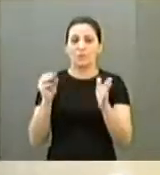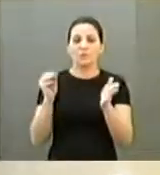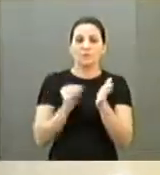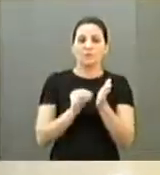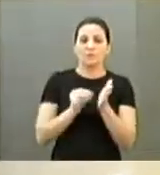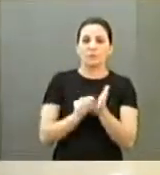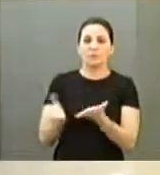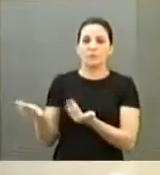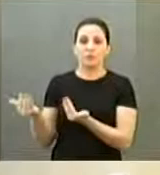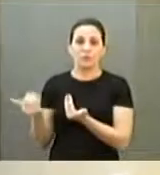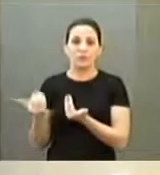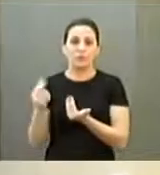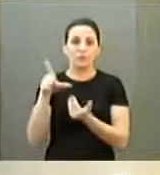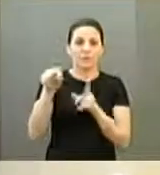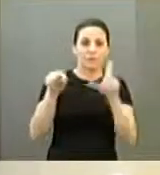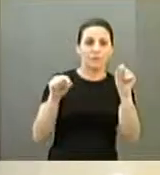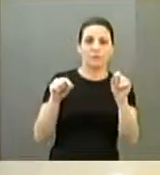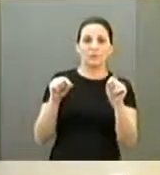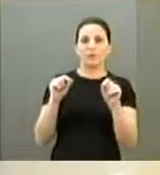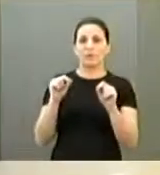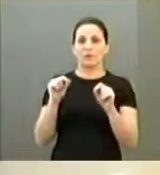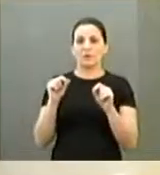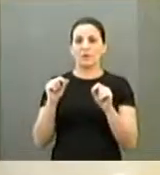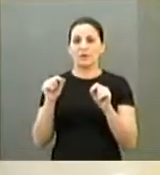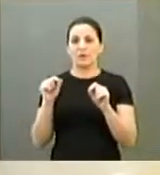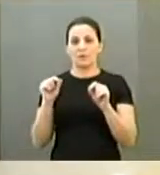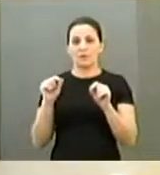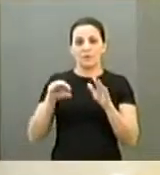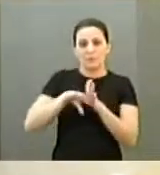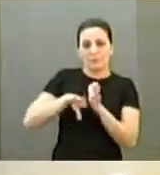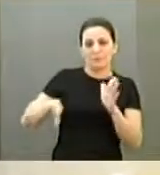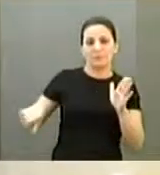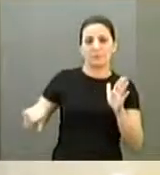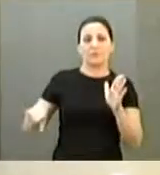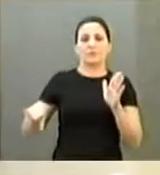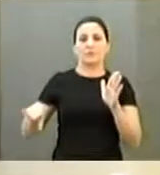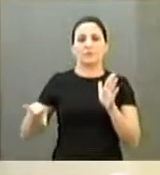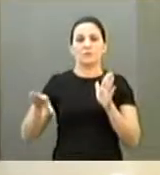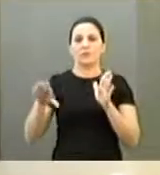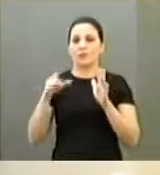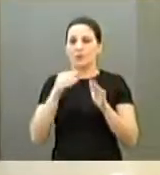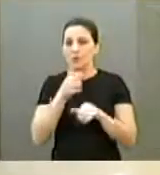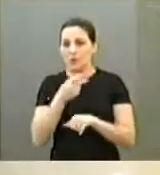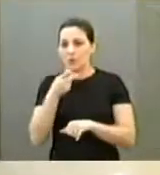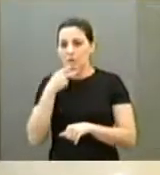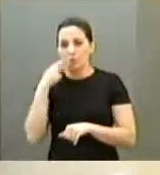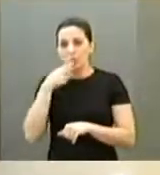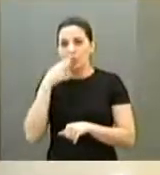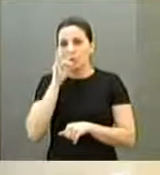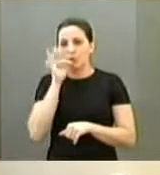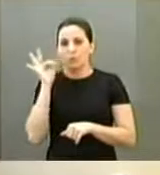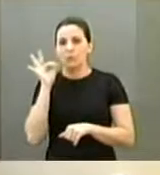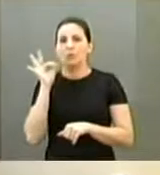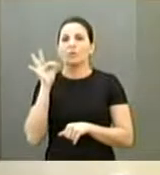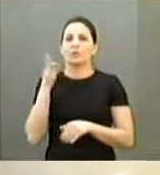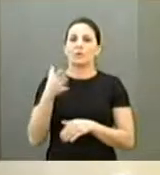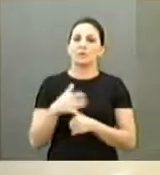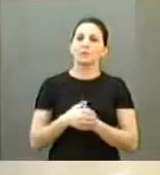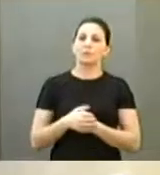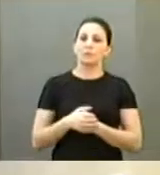nossos jovens para que eles possam ter saída dessa situação? Nós precisamos de lideranças.